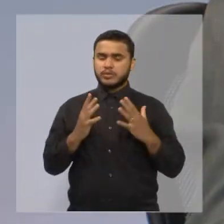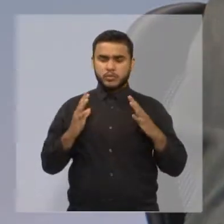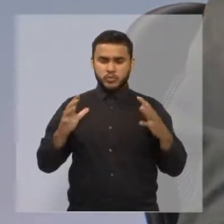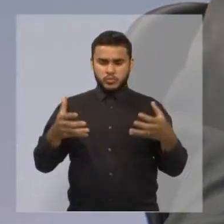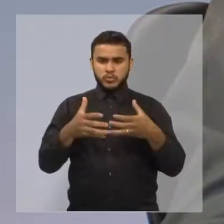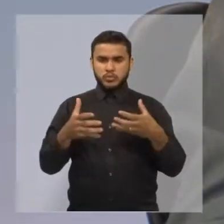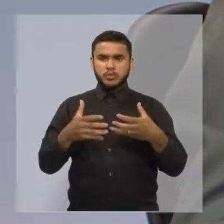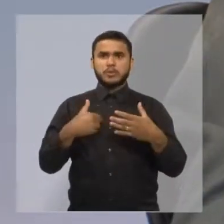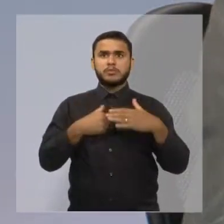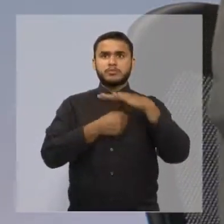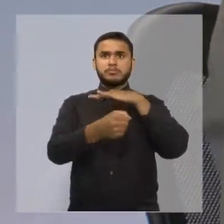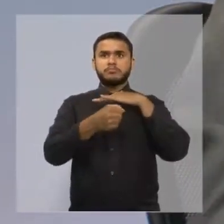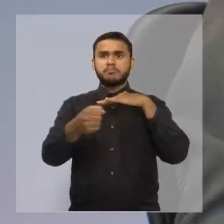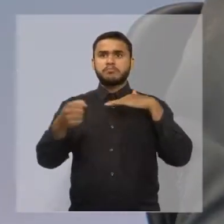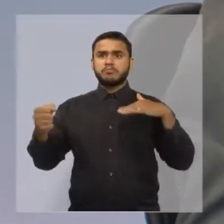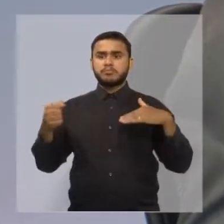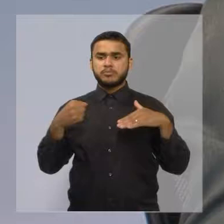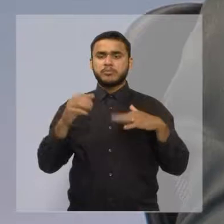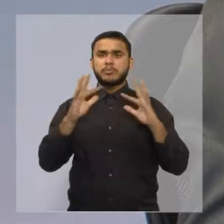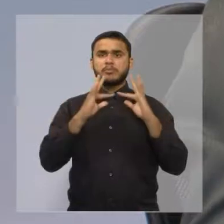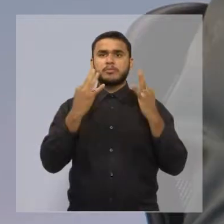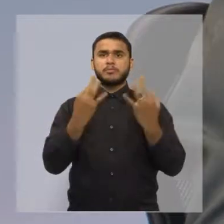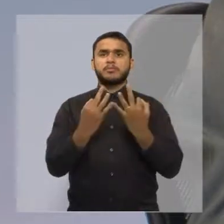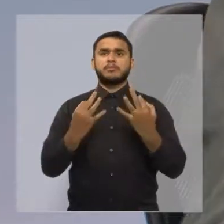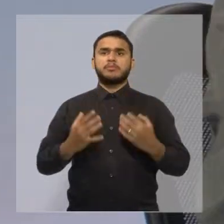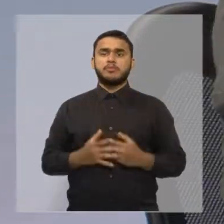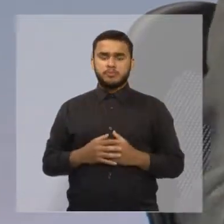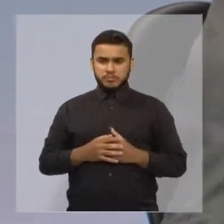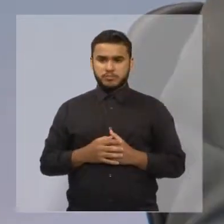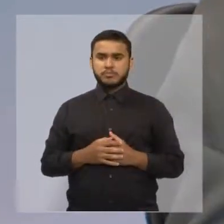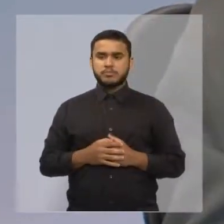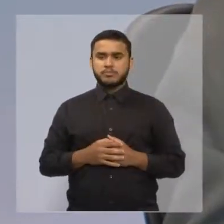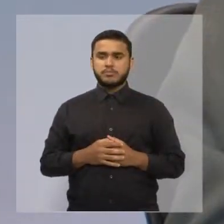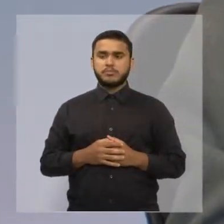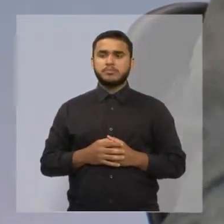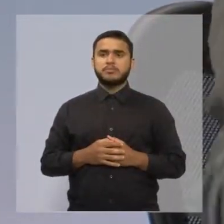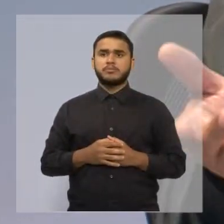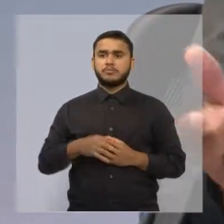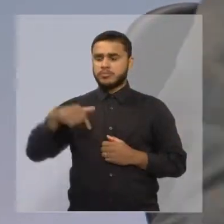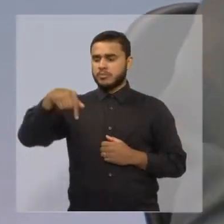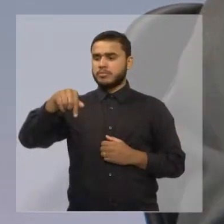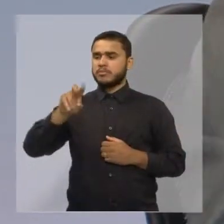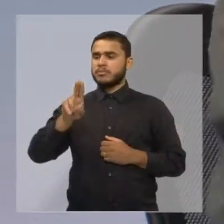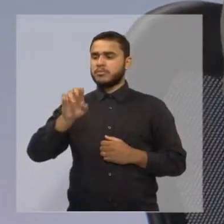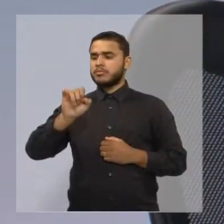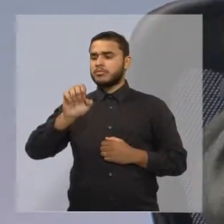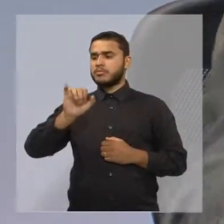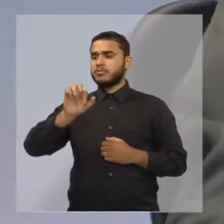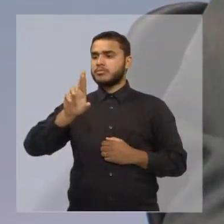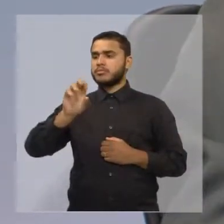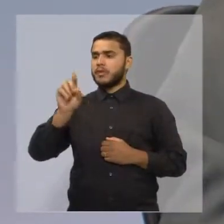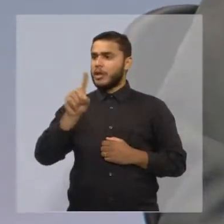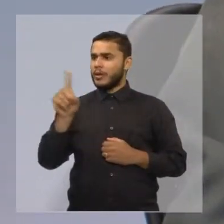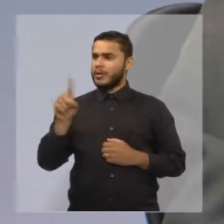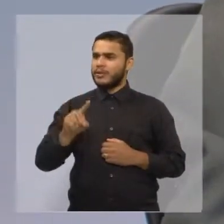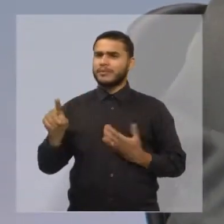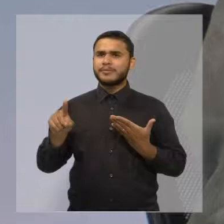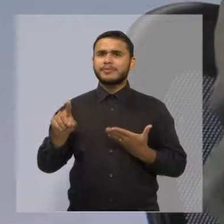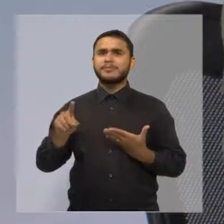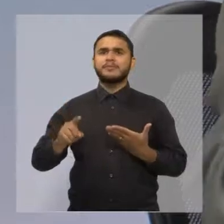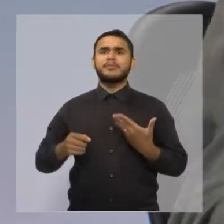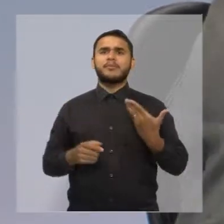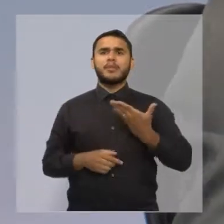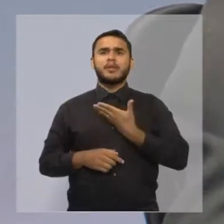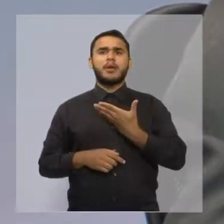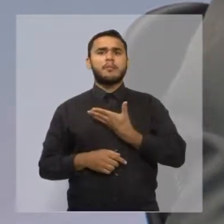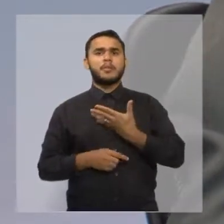aparelha o Estado de uma forma terrível, que aparelha com familiares, né? Aparelha com o Queiroz, né? Aparelha com o seu amigo